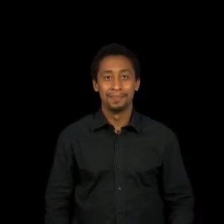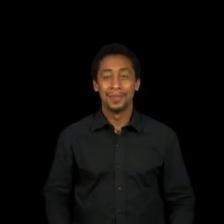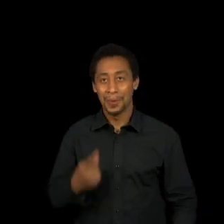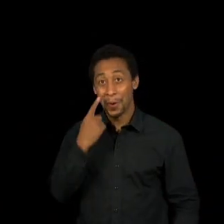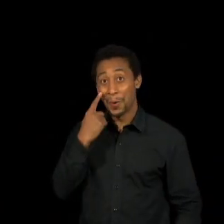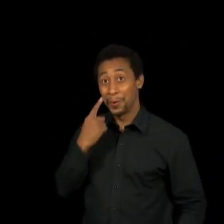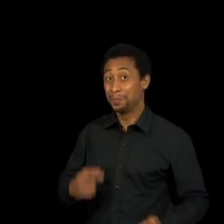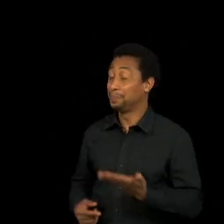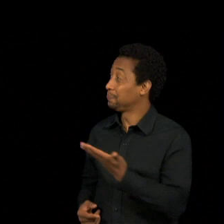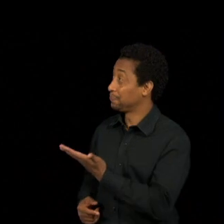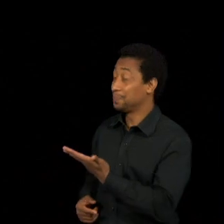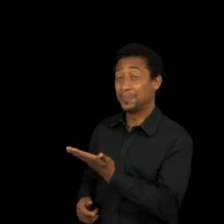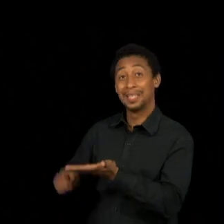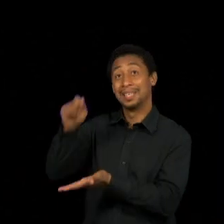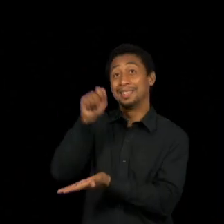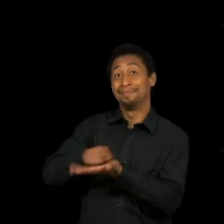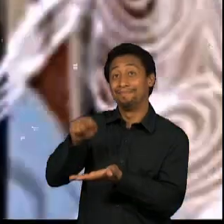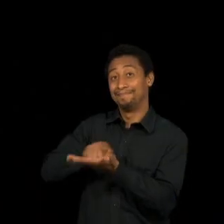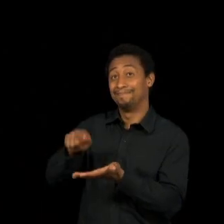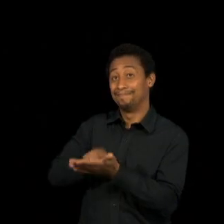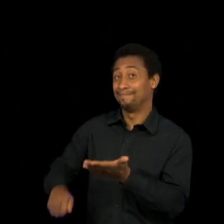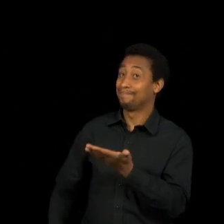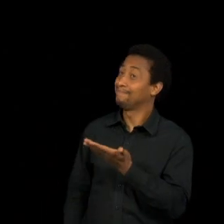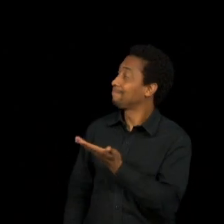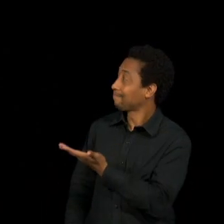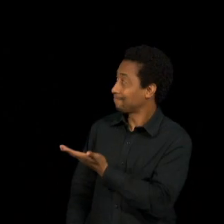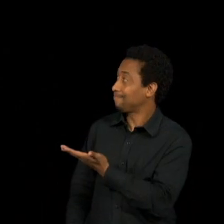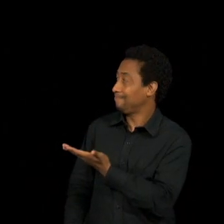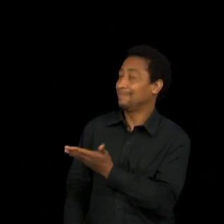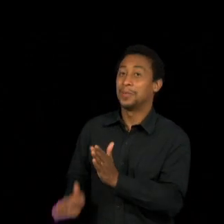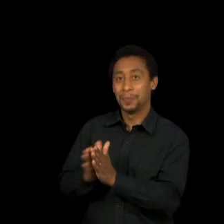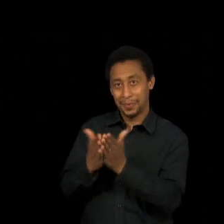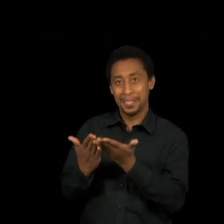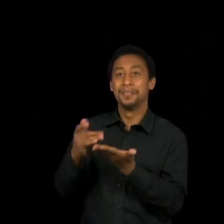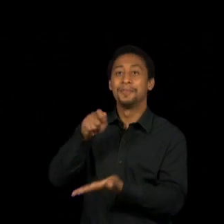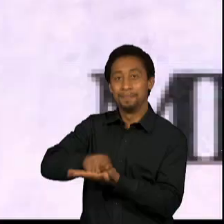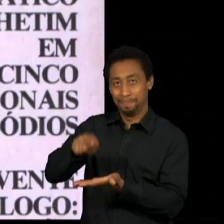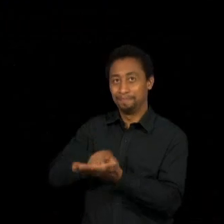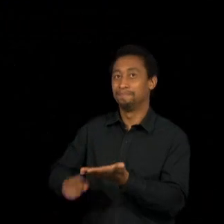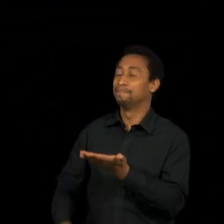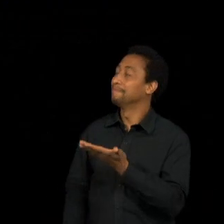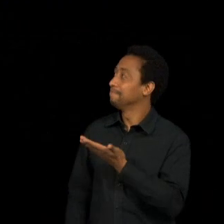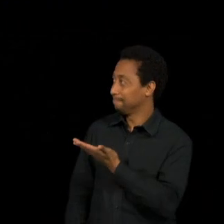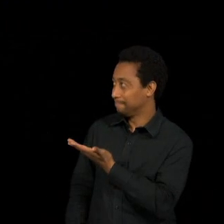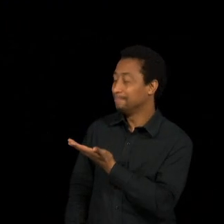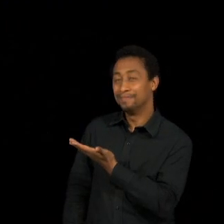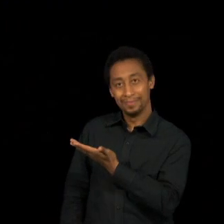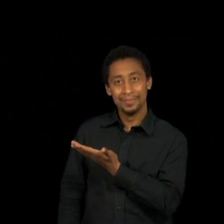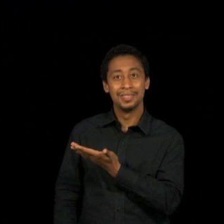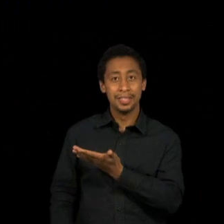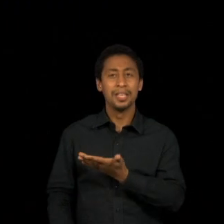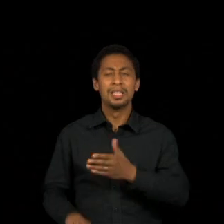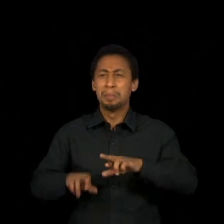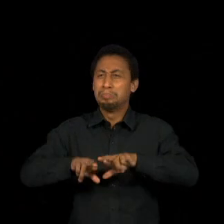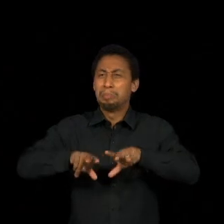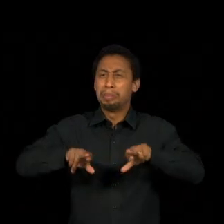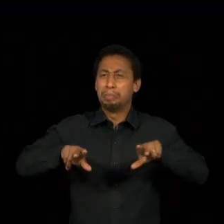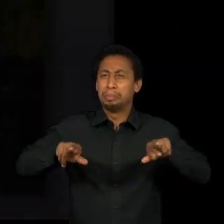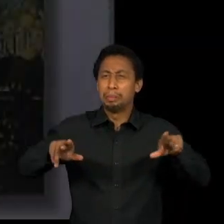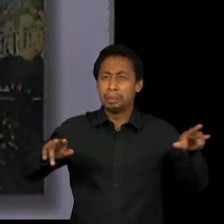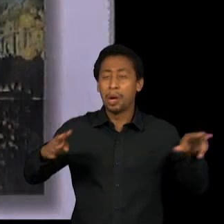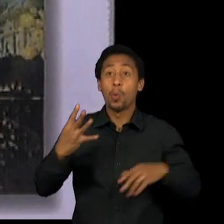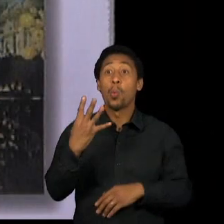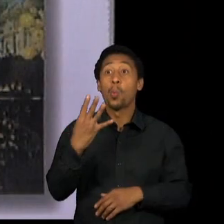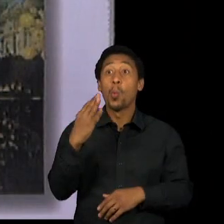Obras como Gabriela Cravo e Canela, Dona Flor e seus dois maridos, Tieta do Agreste, entre quase 40